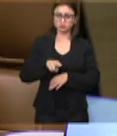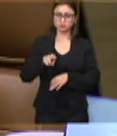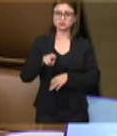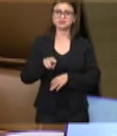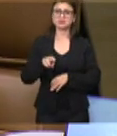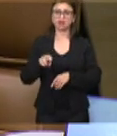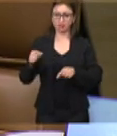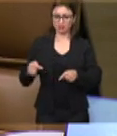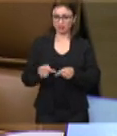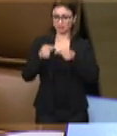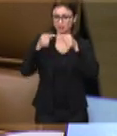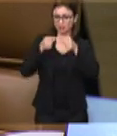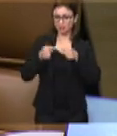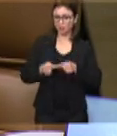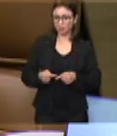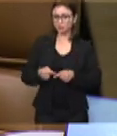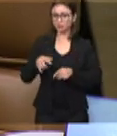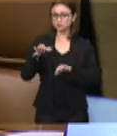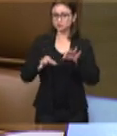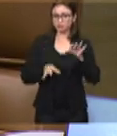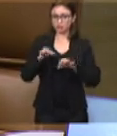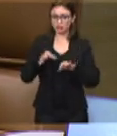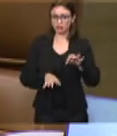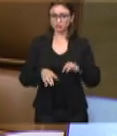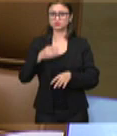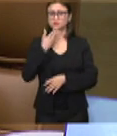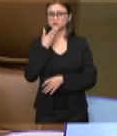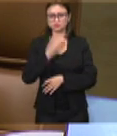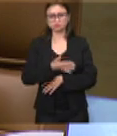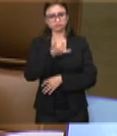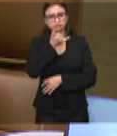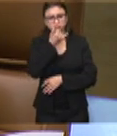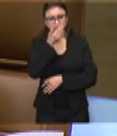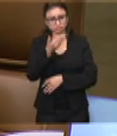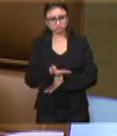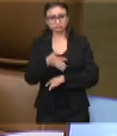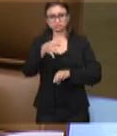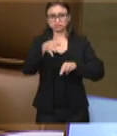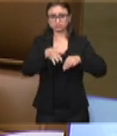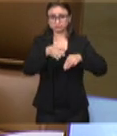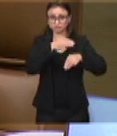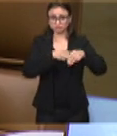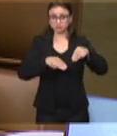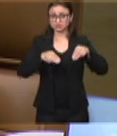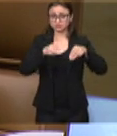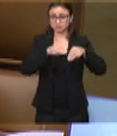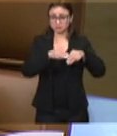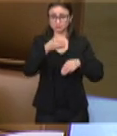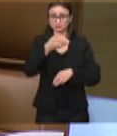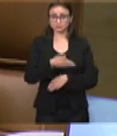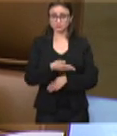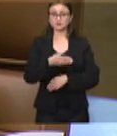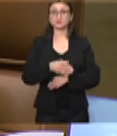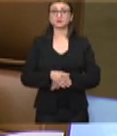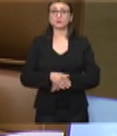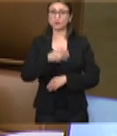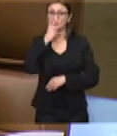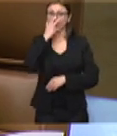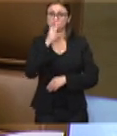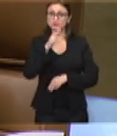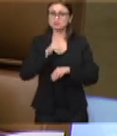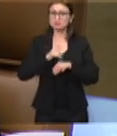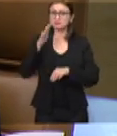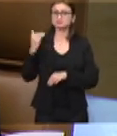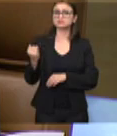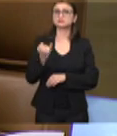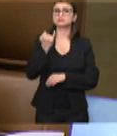análogos ao caso julgado. Então, pedindo todas as vênias ao ministro Nunes Marques, eu acho que é